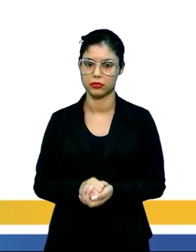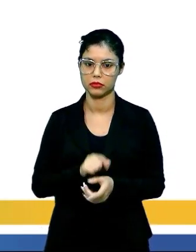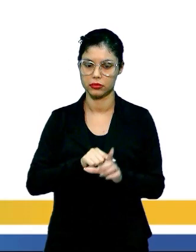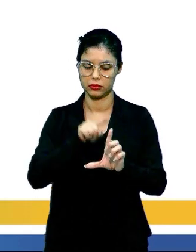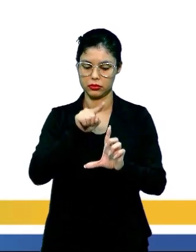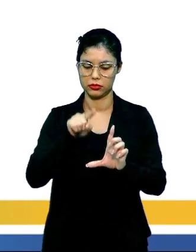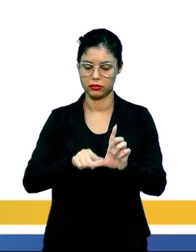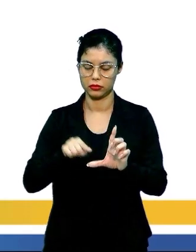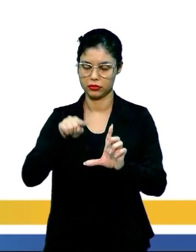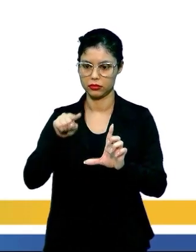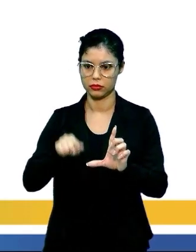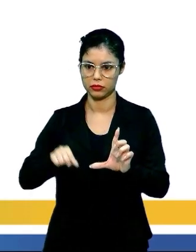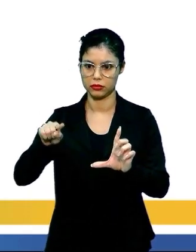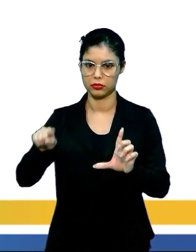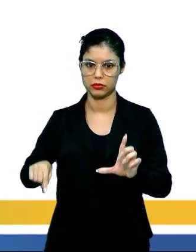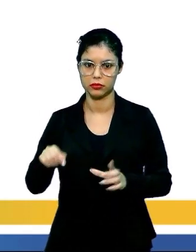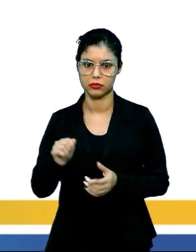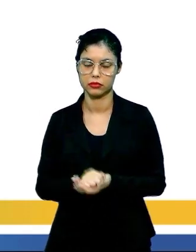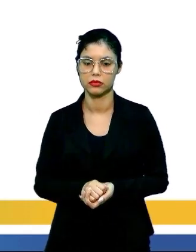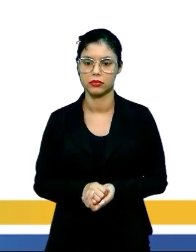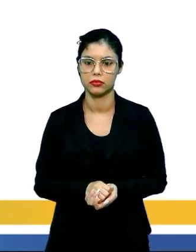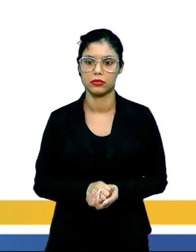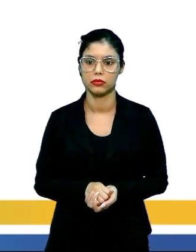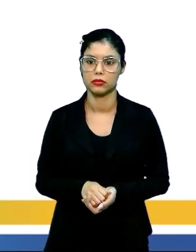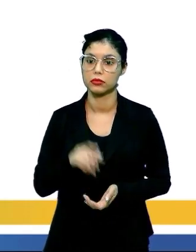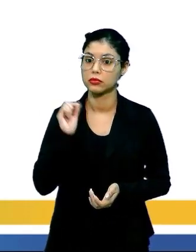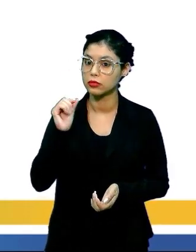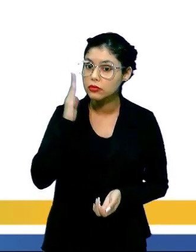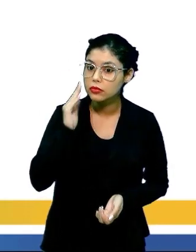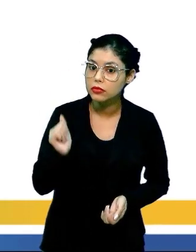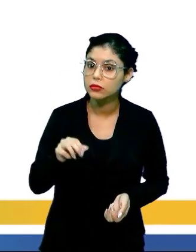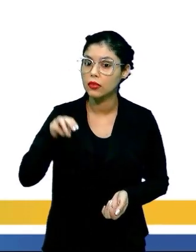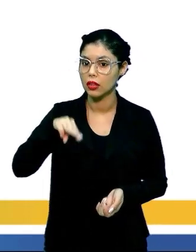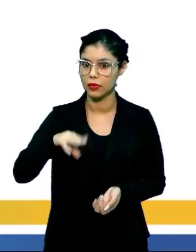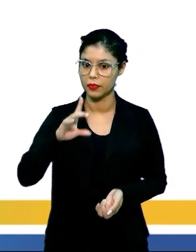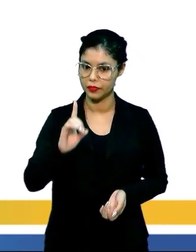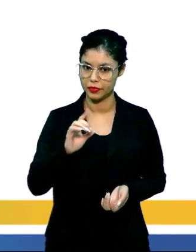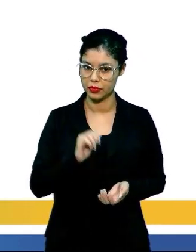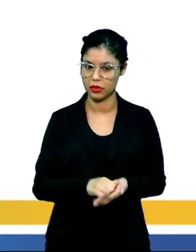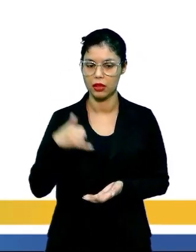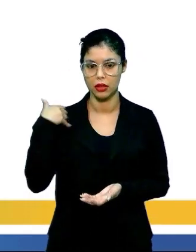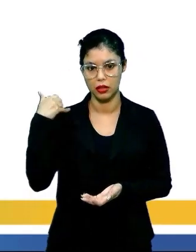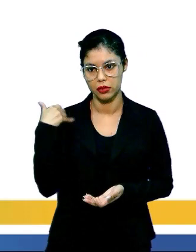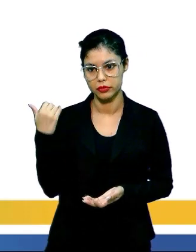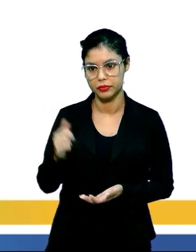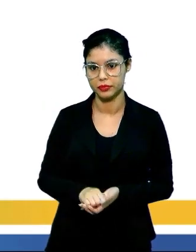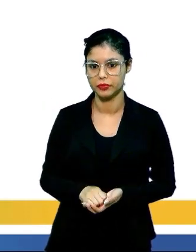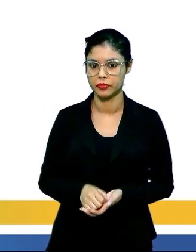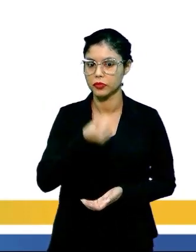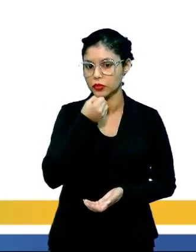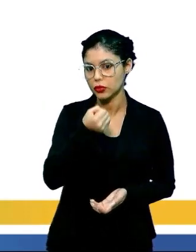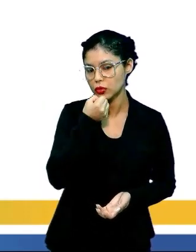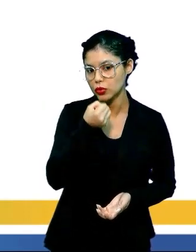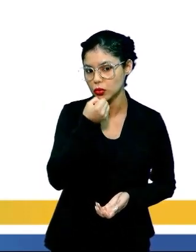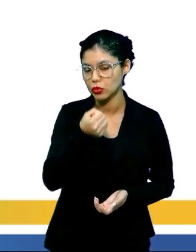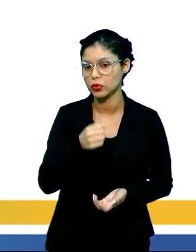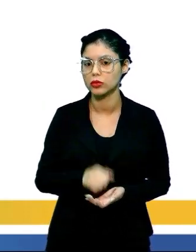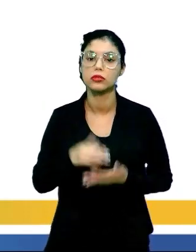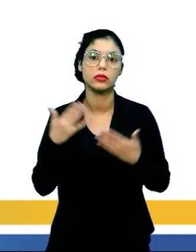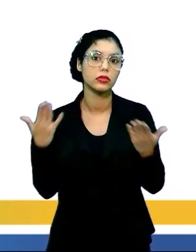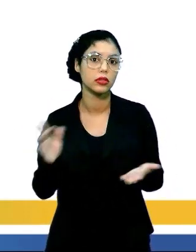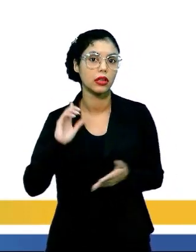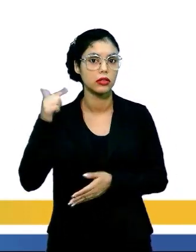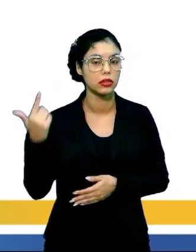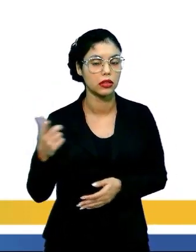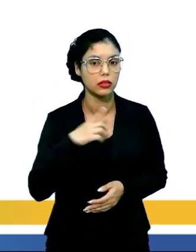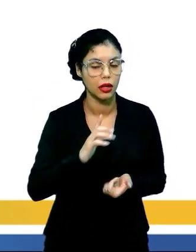barras, tá? É um gráfico de barras vertical, e eu quero saber a moda das idades em ano dos entrevistados. O que é moda, pessoal?